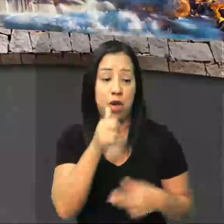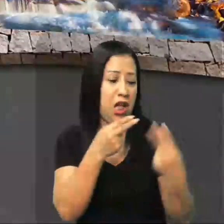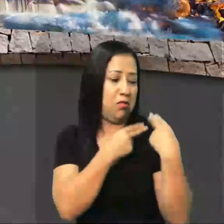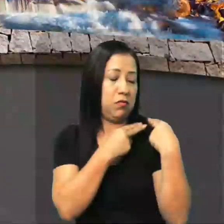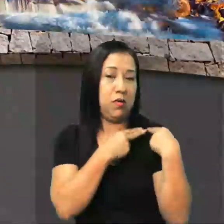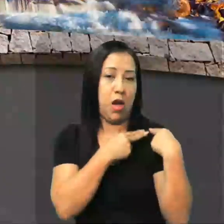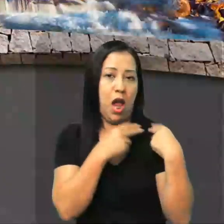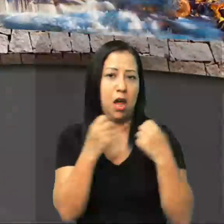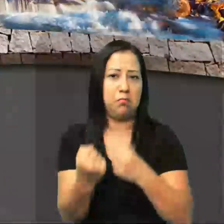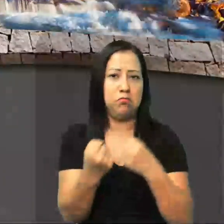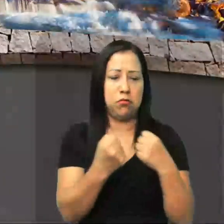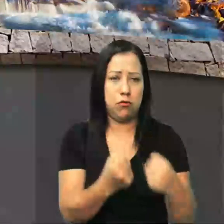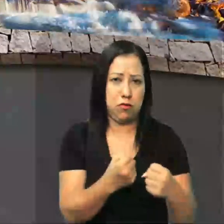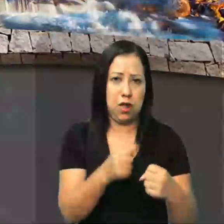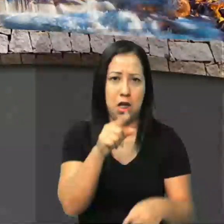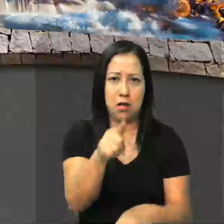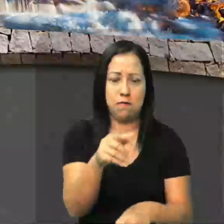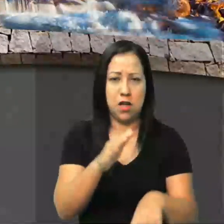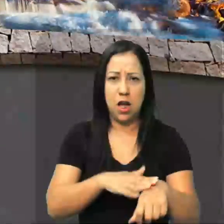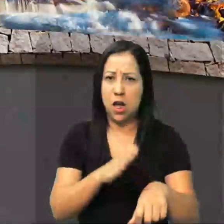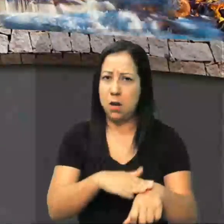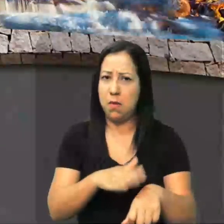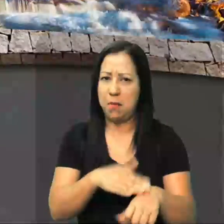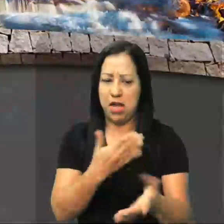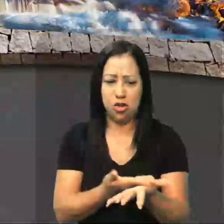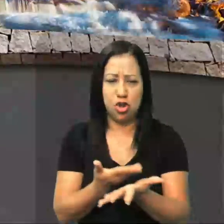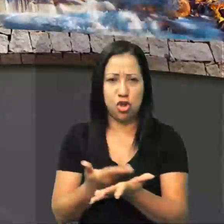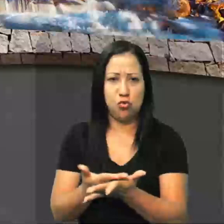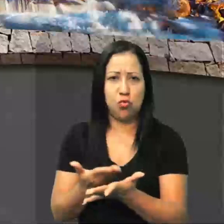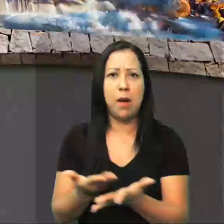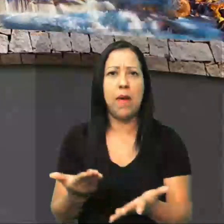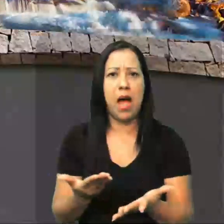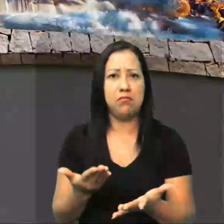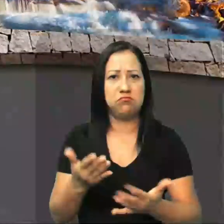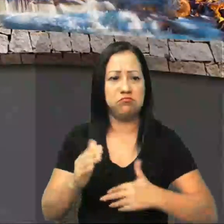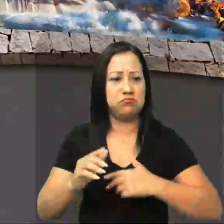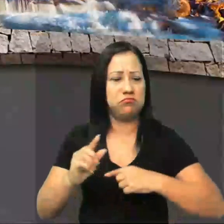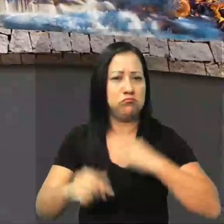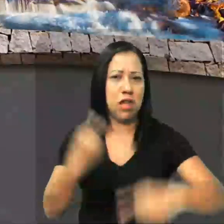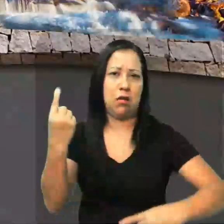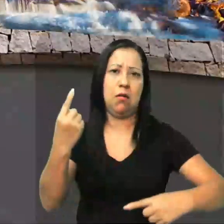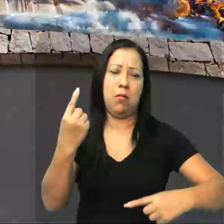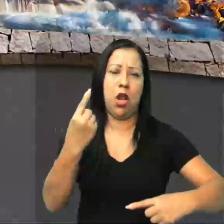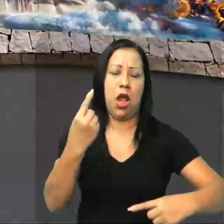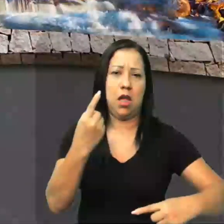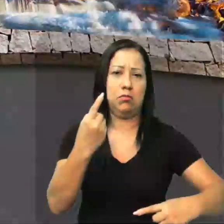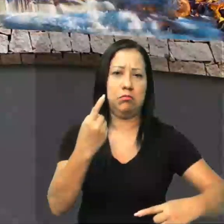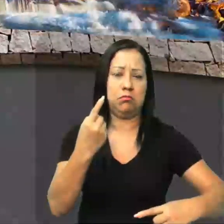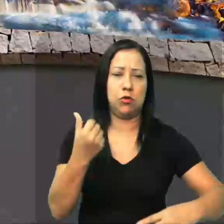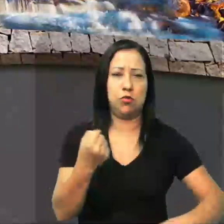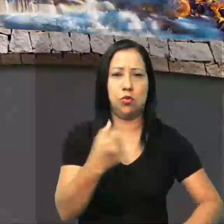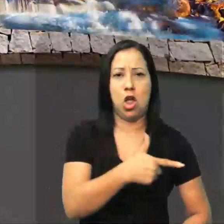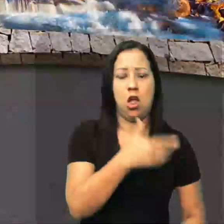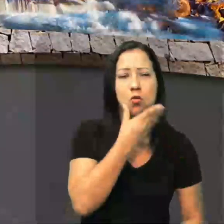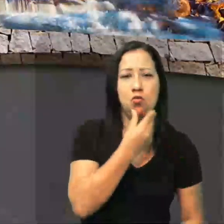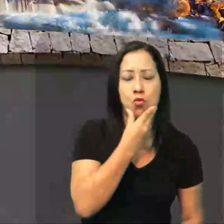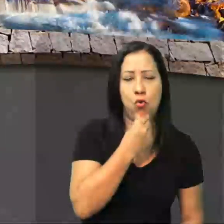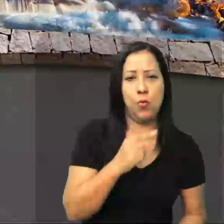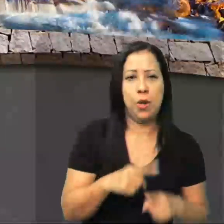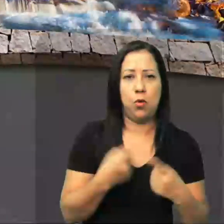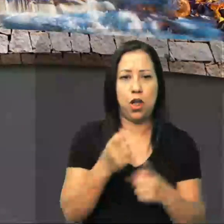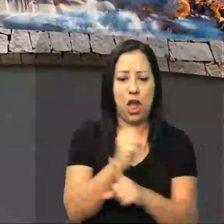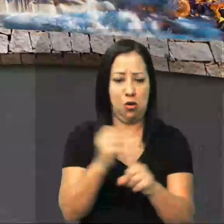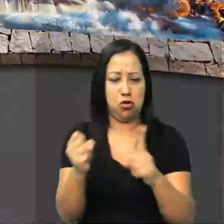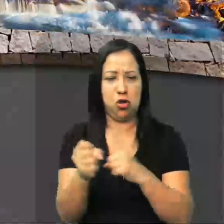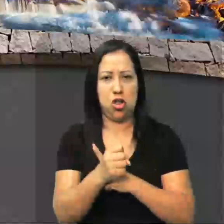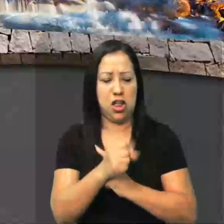vez mais estude para passar à frente dos homens, que a nossa sociedade ainda era machista, tá?